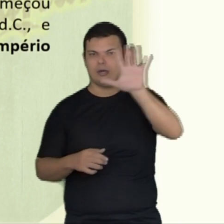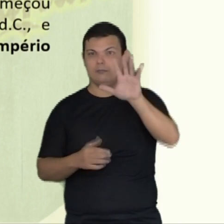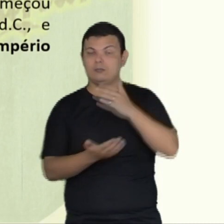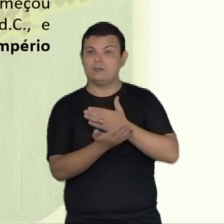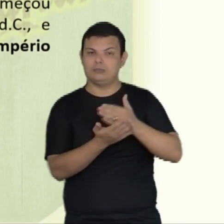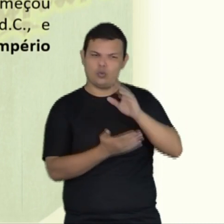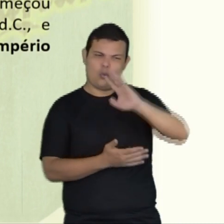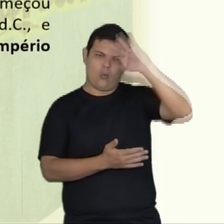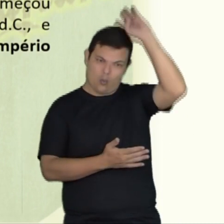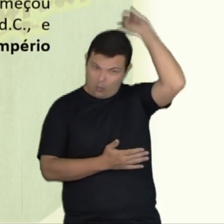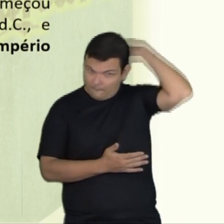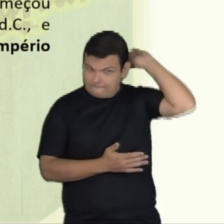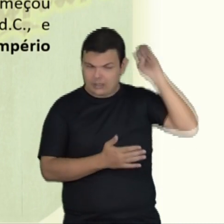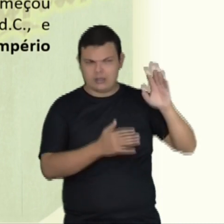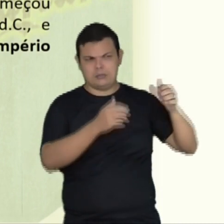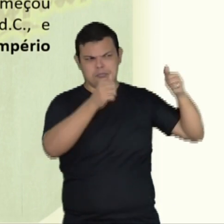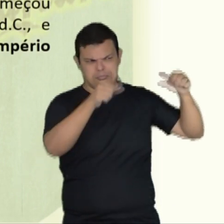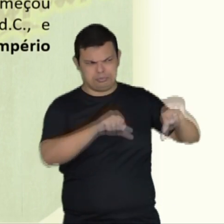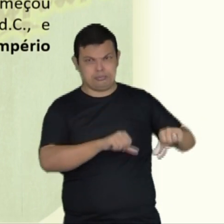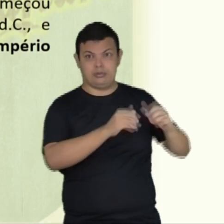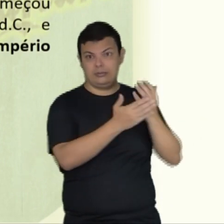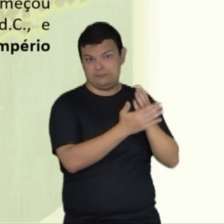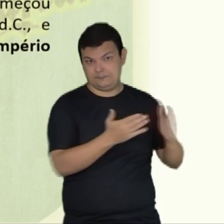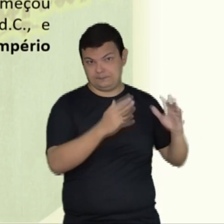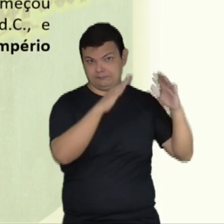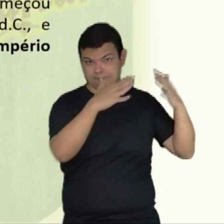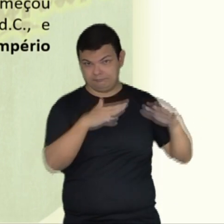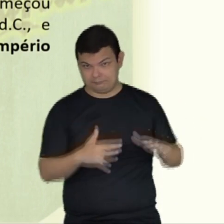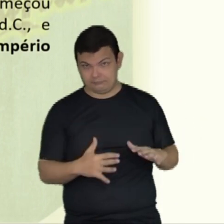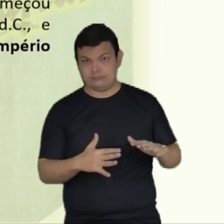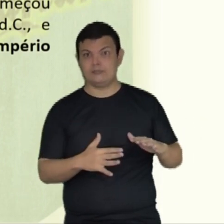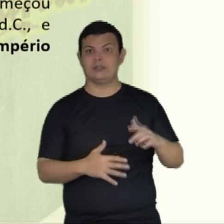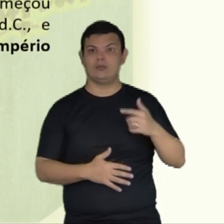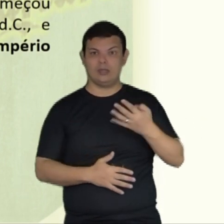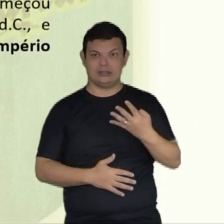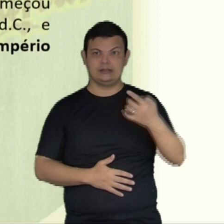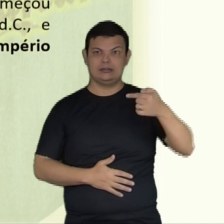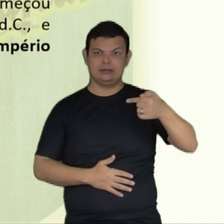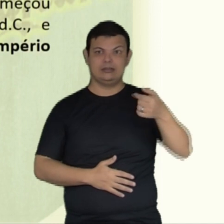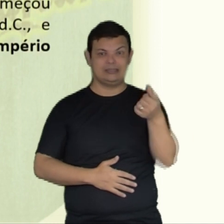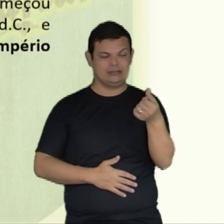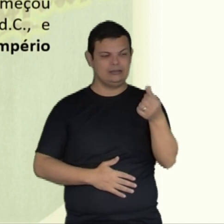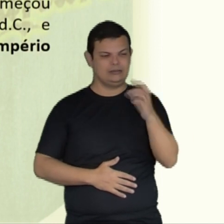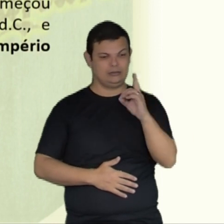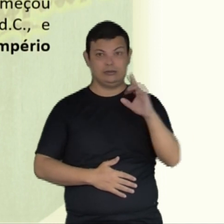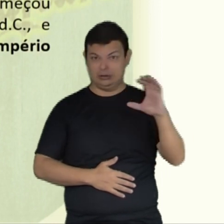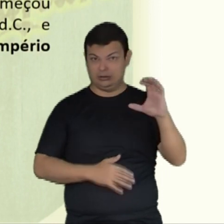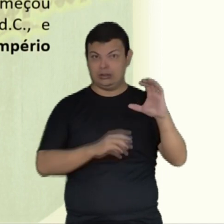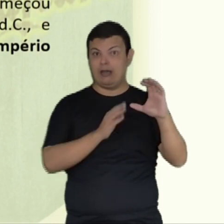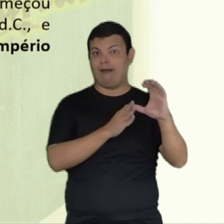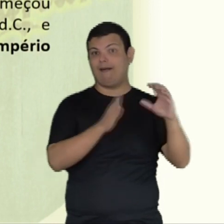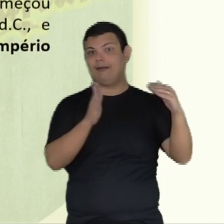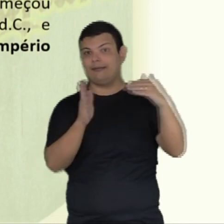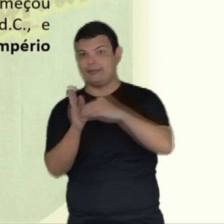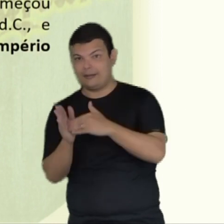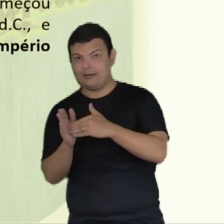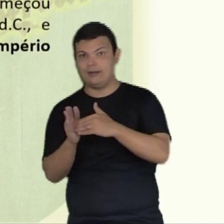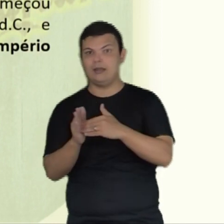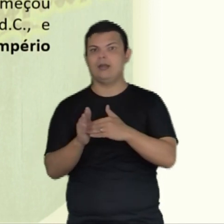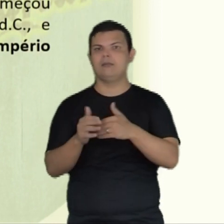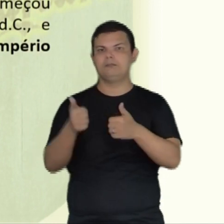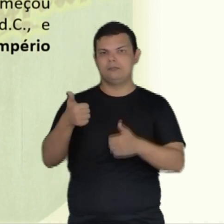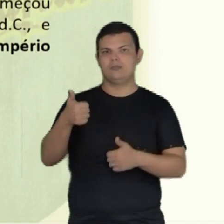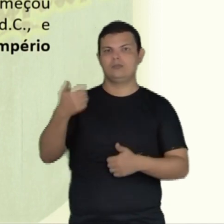Império Romano do Ocidente em 476 d.C. e terminou com a conquista de Constantinopla, capital do